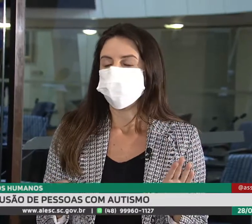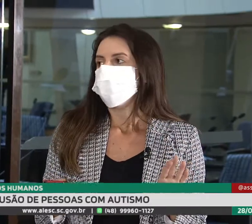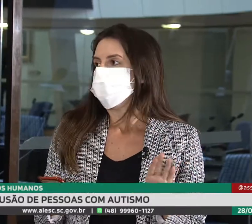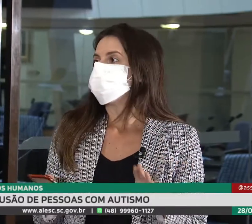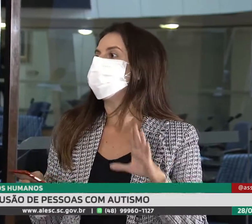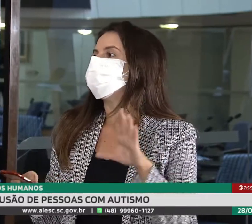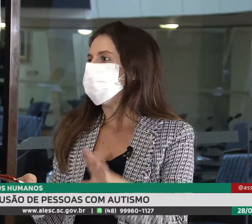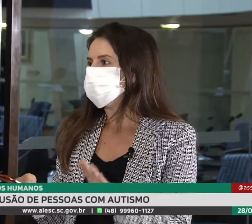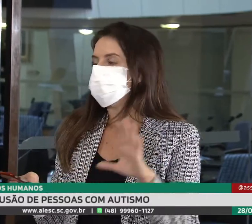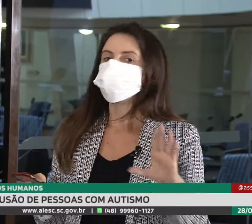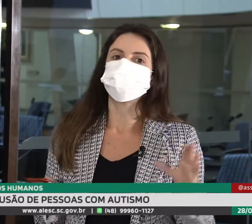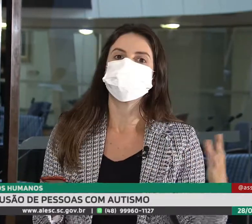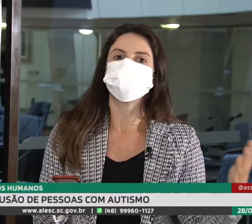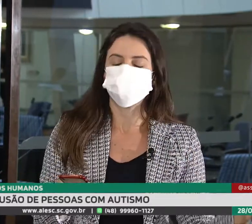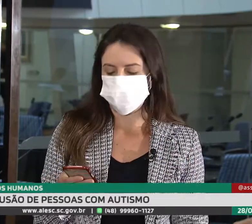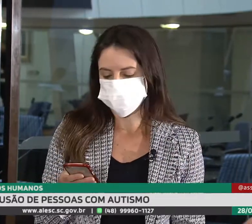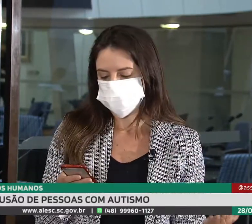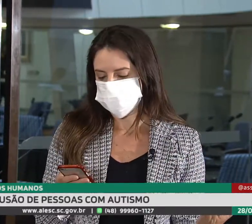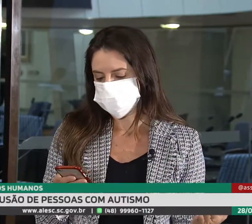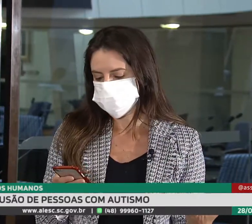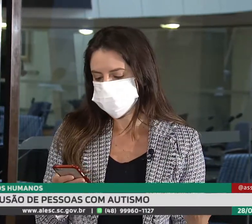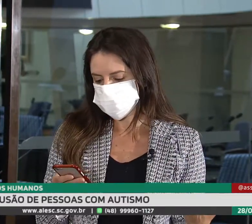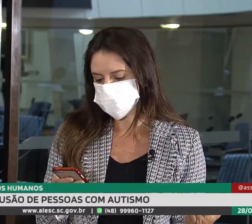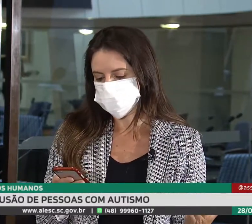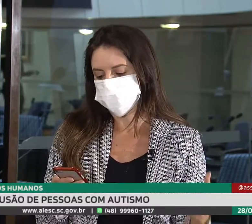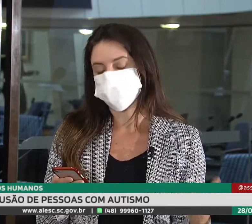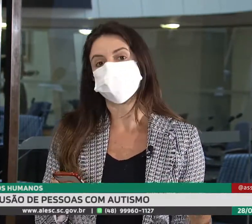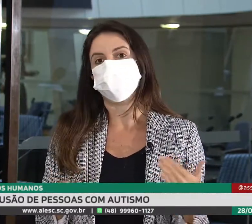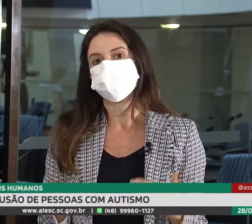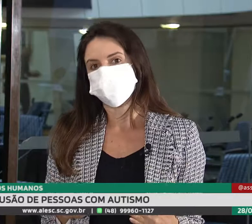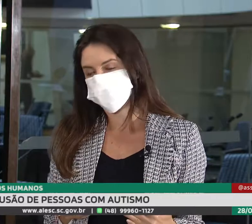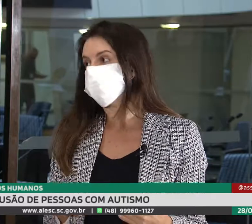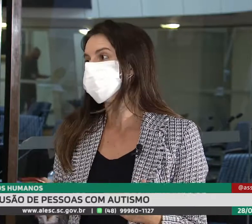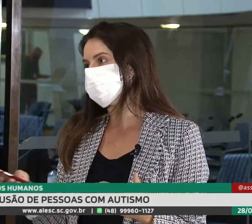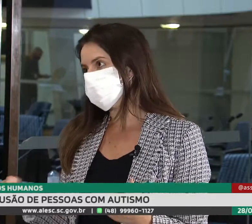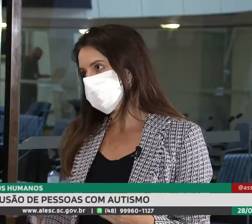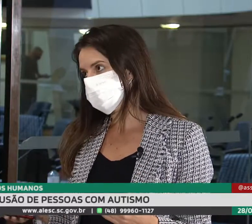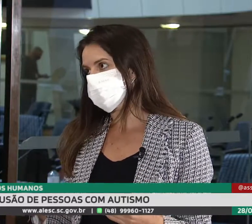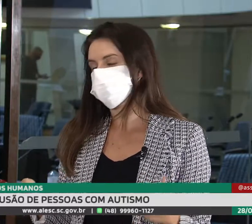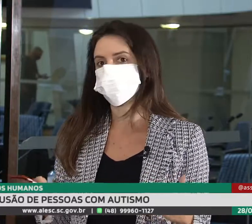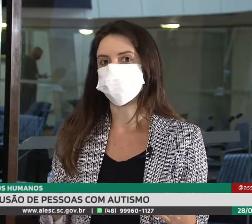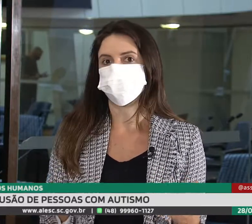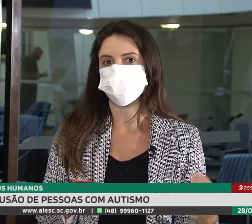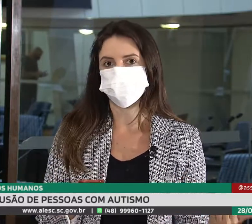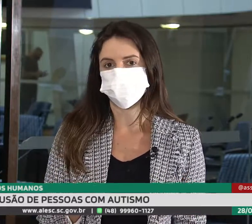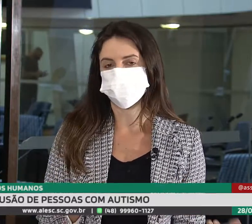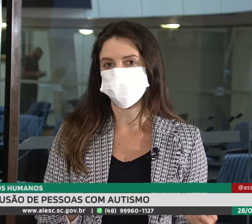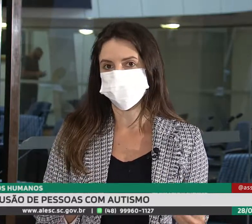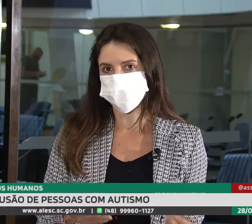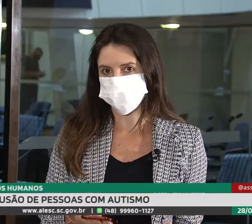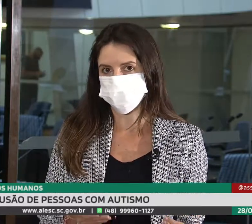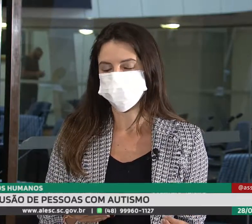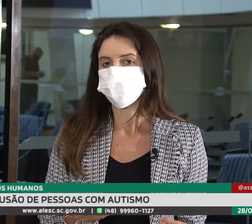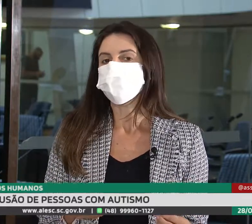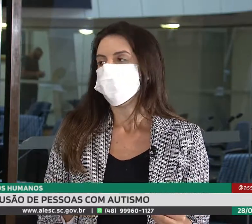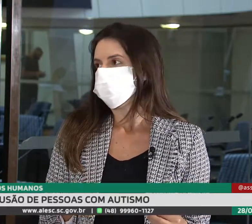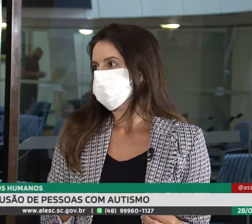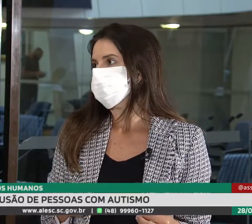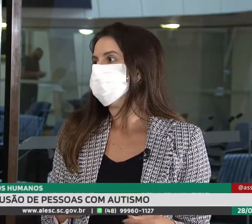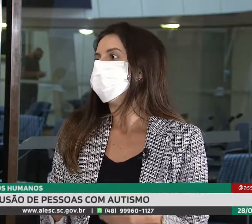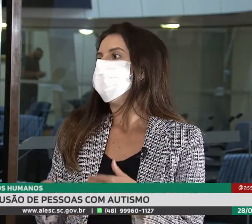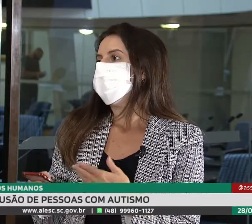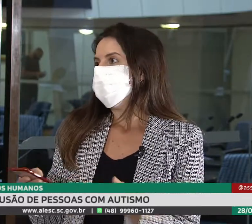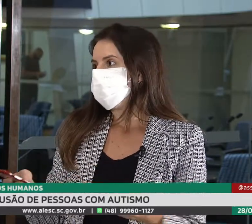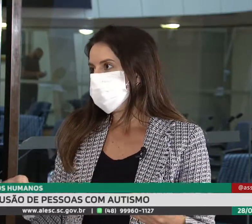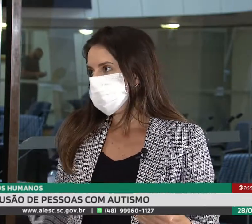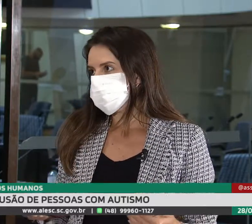seja divulgado e inserido esse símbolo nas vagas de estacionamento destinadas às pessoas com deficiência.